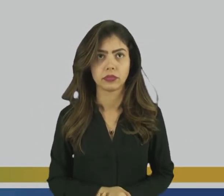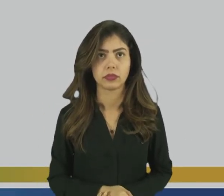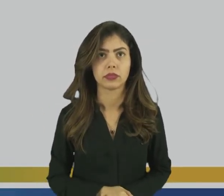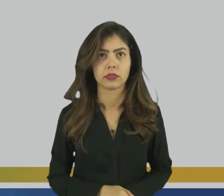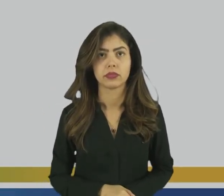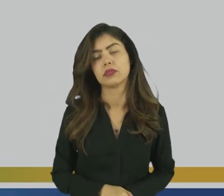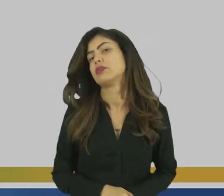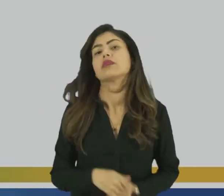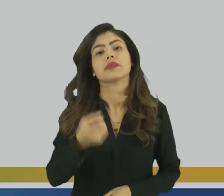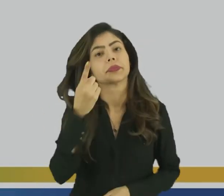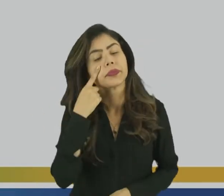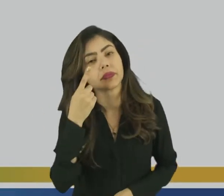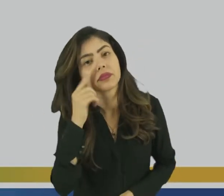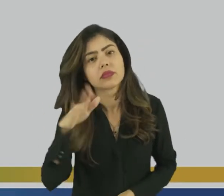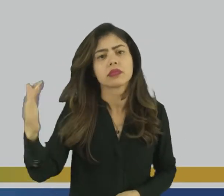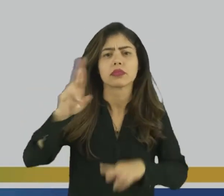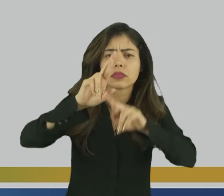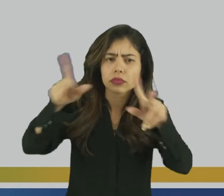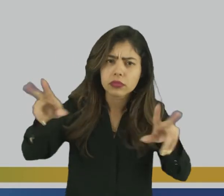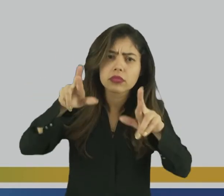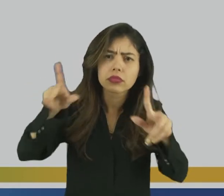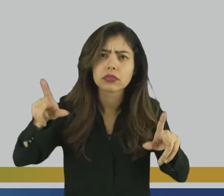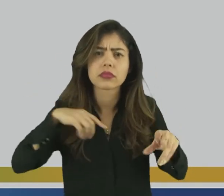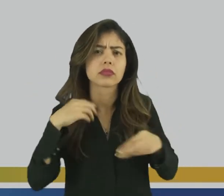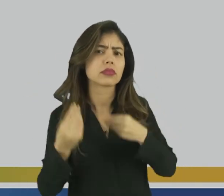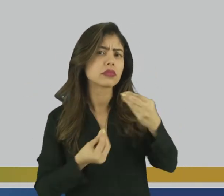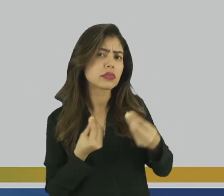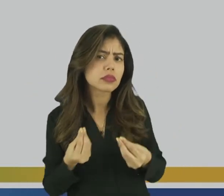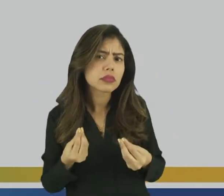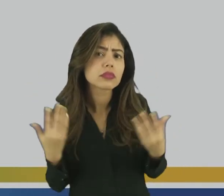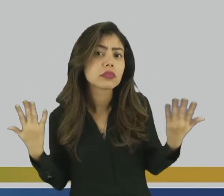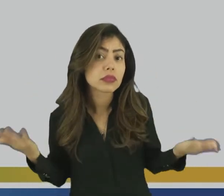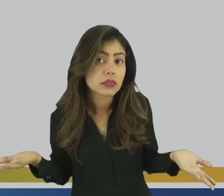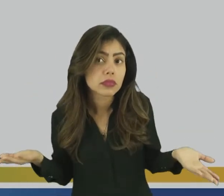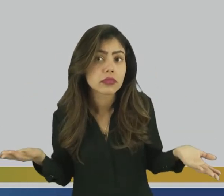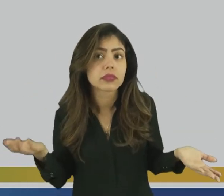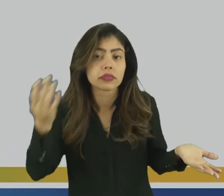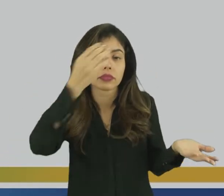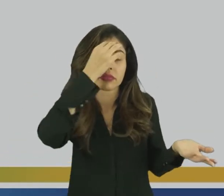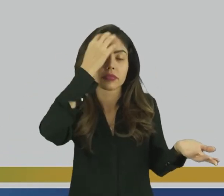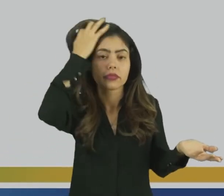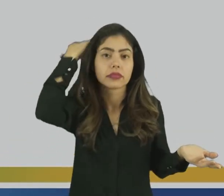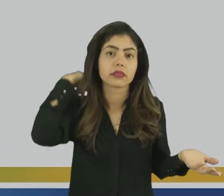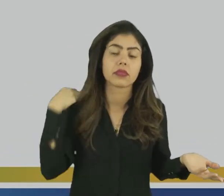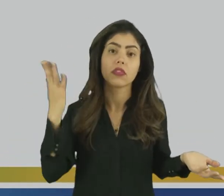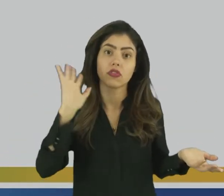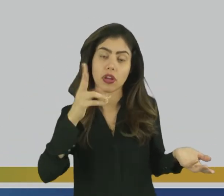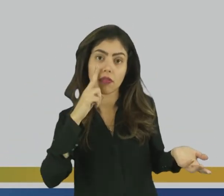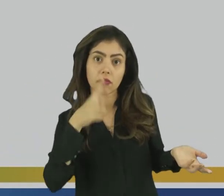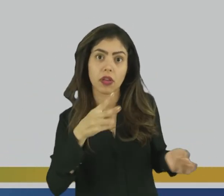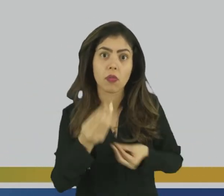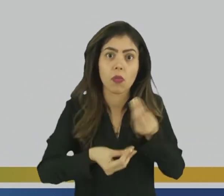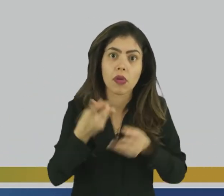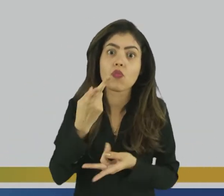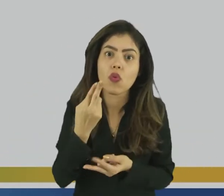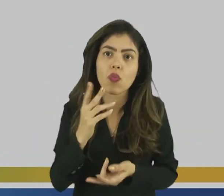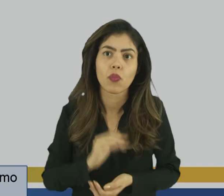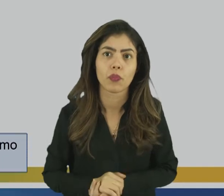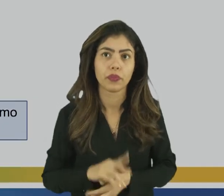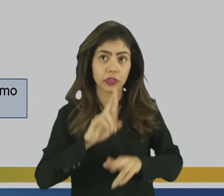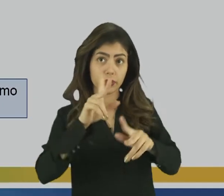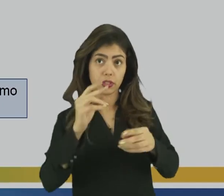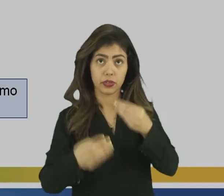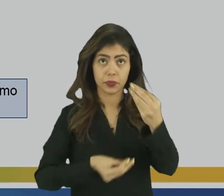Então, veja o que, pessoal? E quando os denominadores eles são diferentes? E aí? A gente já viu quando eles são iguais. E quando eles são diferentes? E